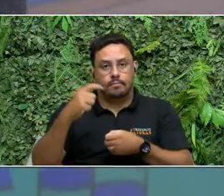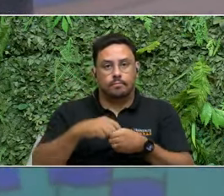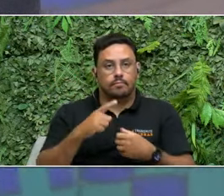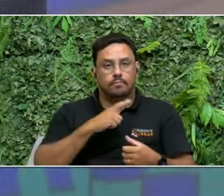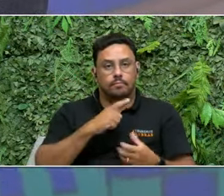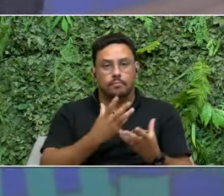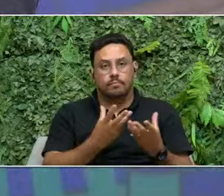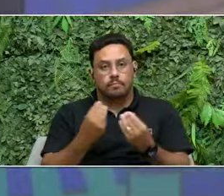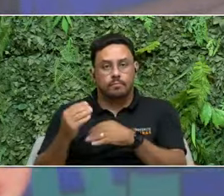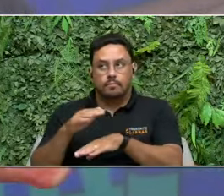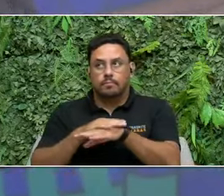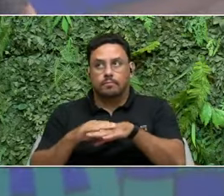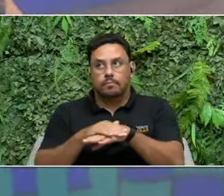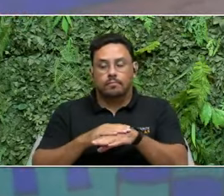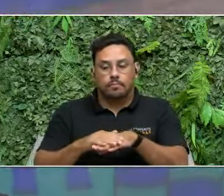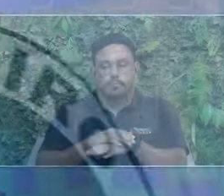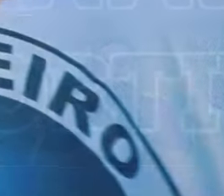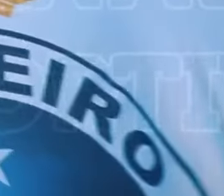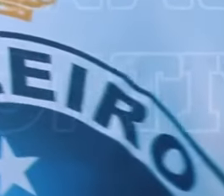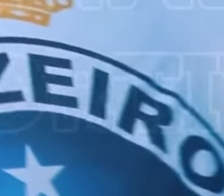muita coisa pra gente